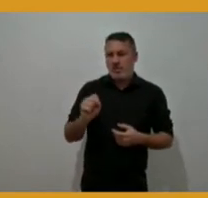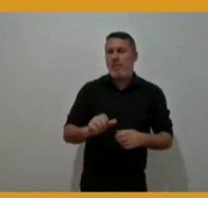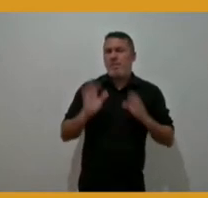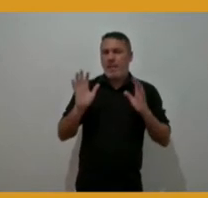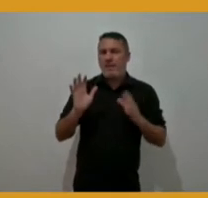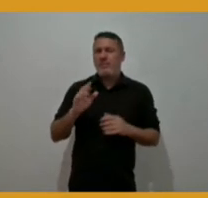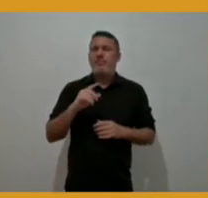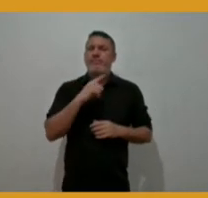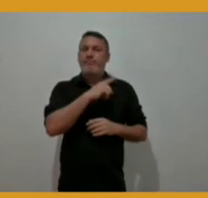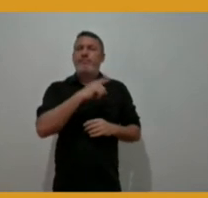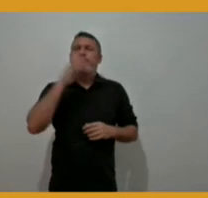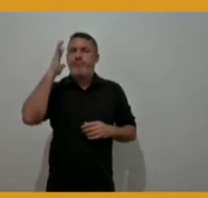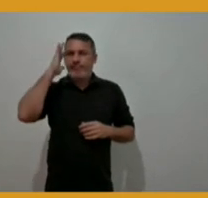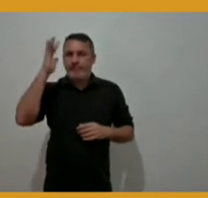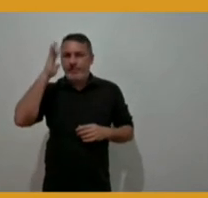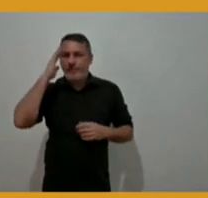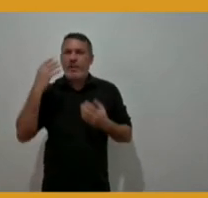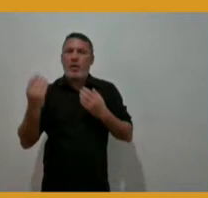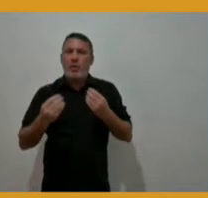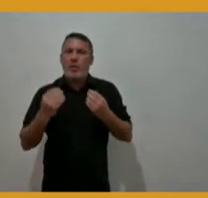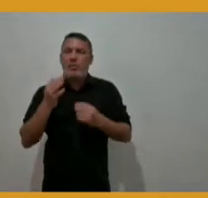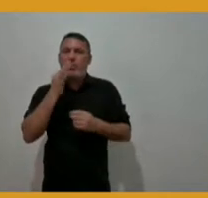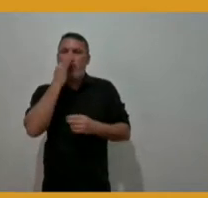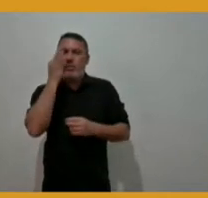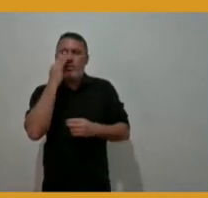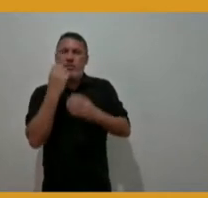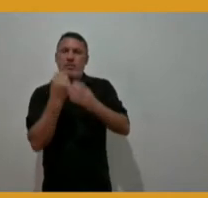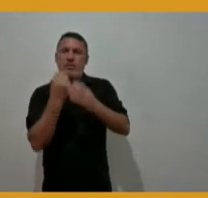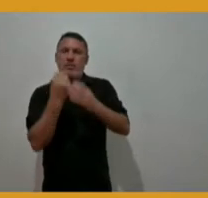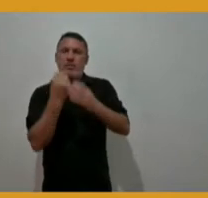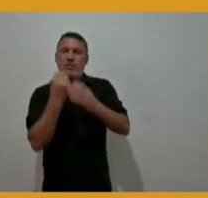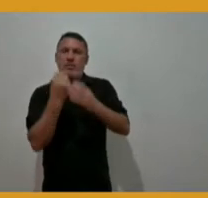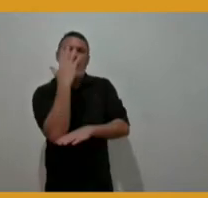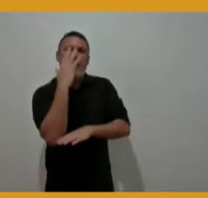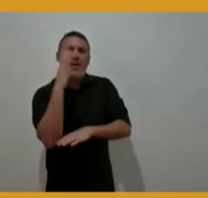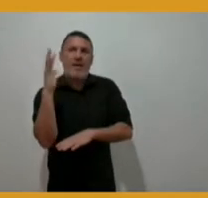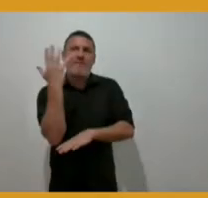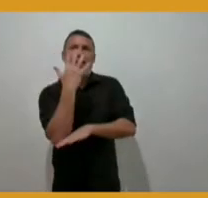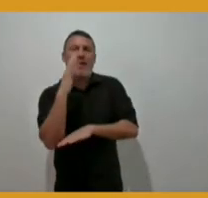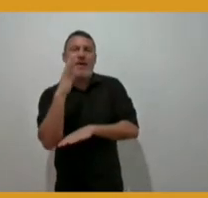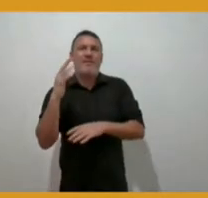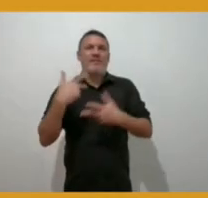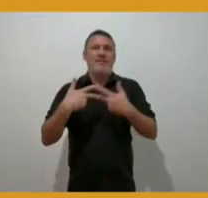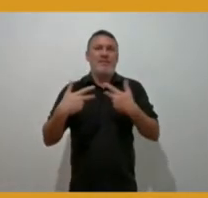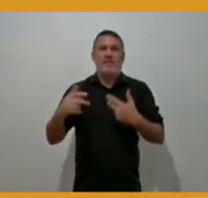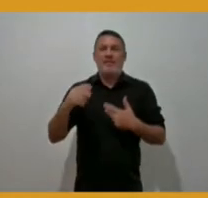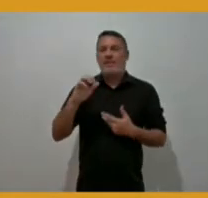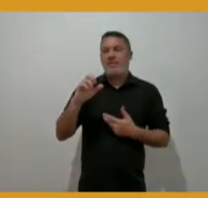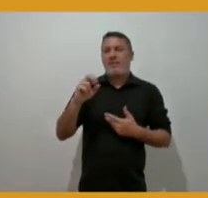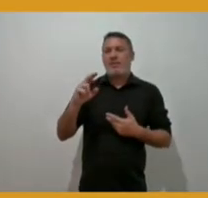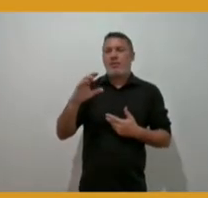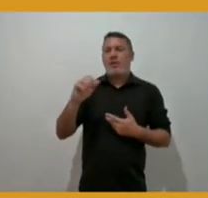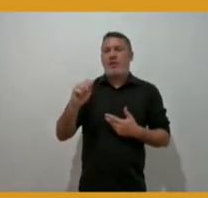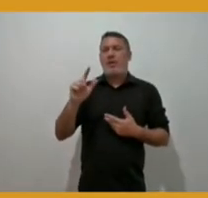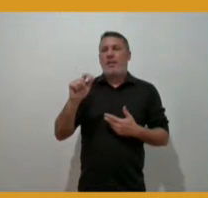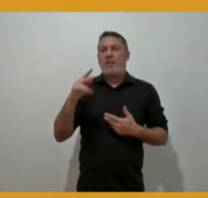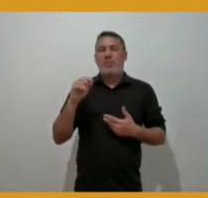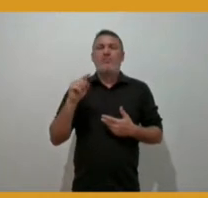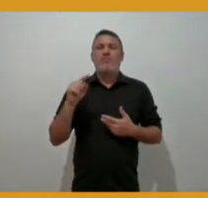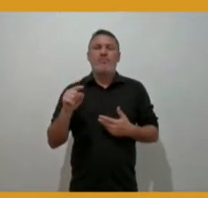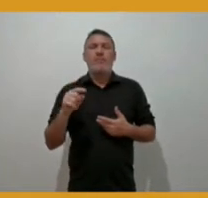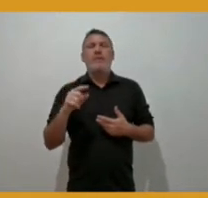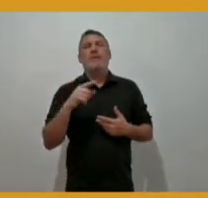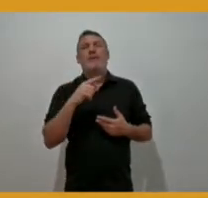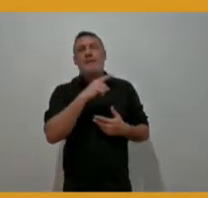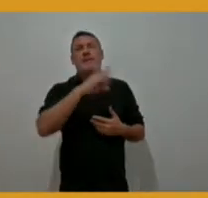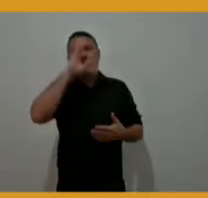de celulose de eucaliptos seria uma boa oportunidade, enfrentou o desafio de criar a Aracruz Celulose em